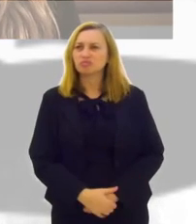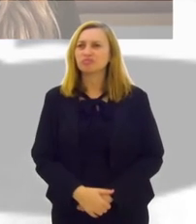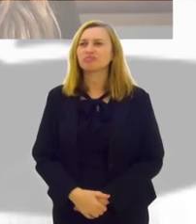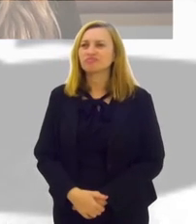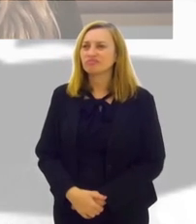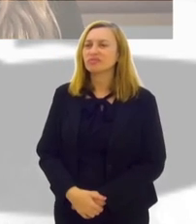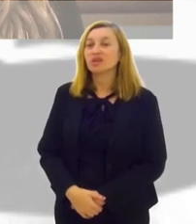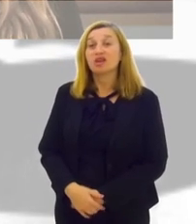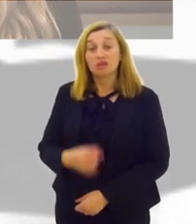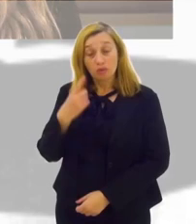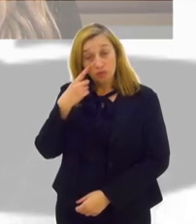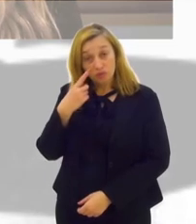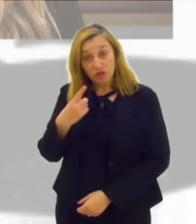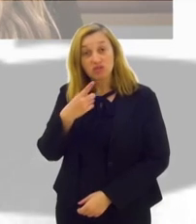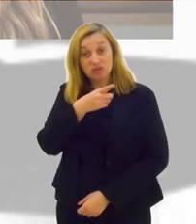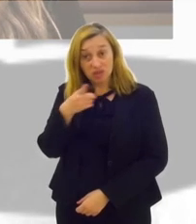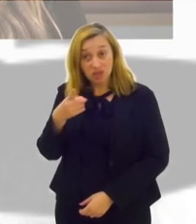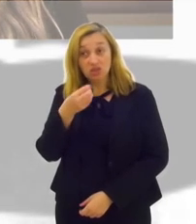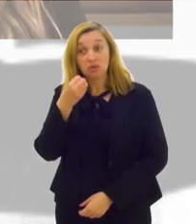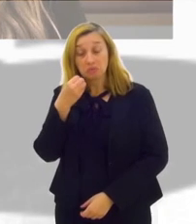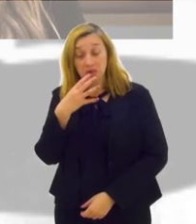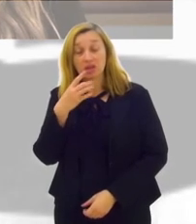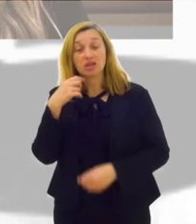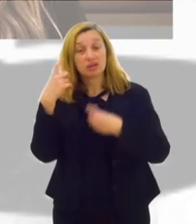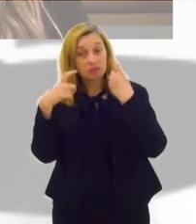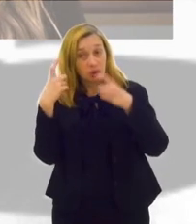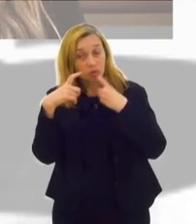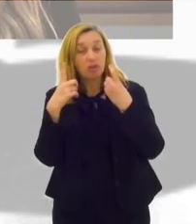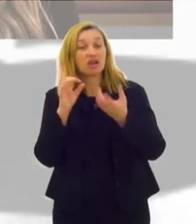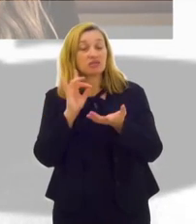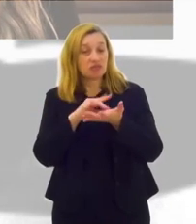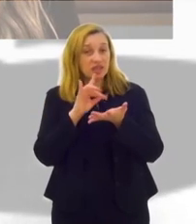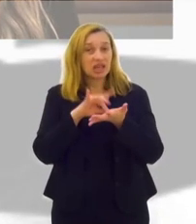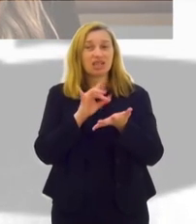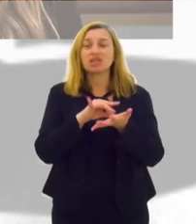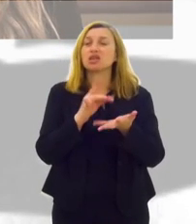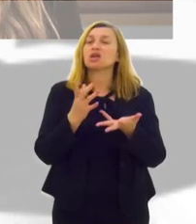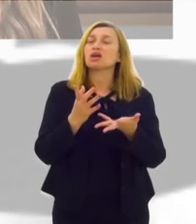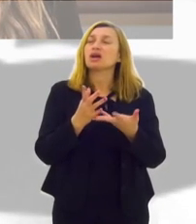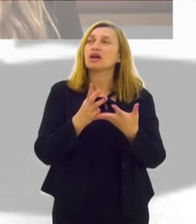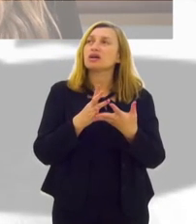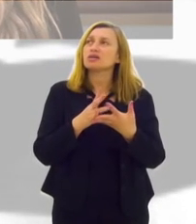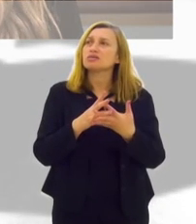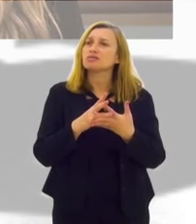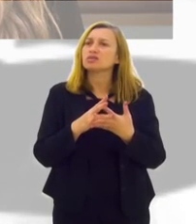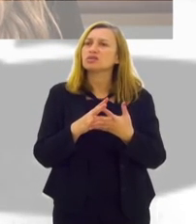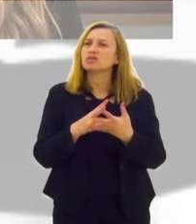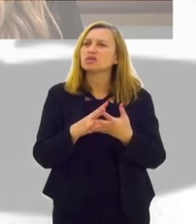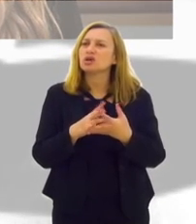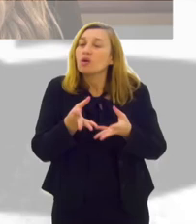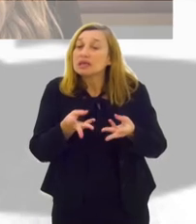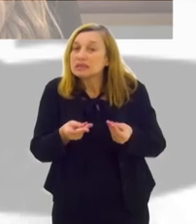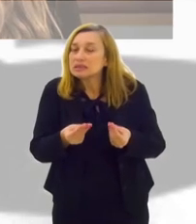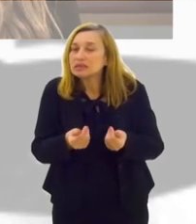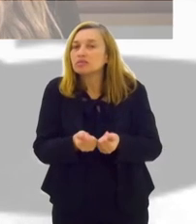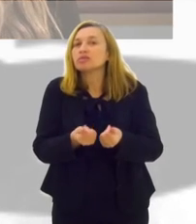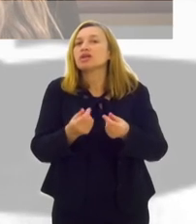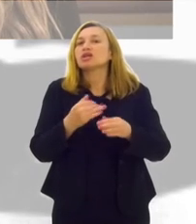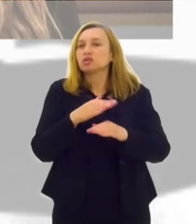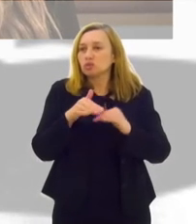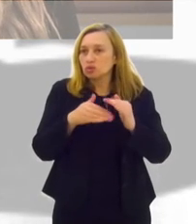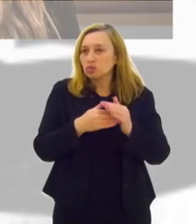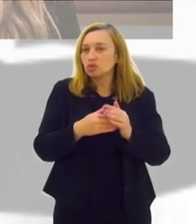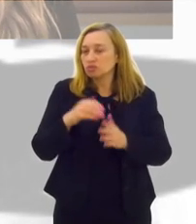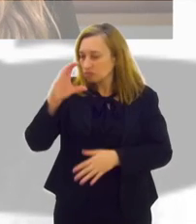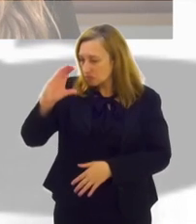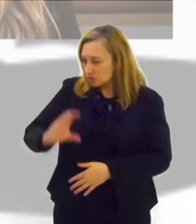Que bom. Nota-se que vocês estão realmente assim preocupados, né, com essa sensibilidade